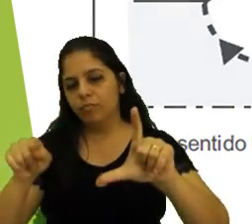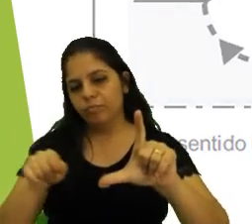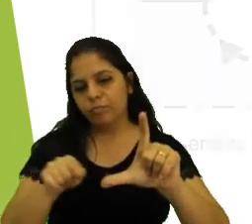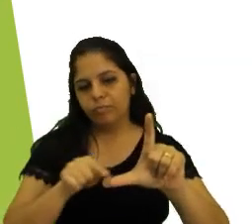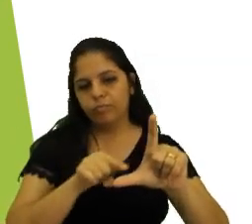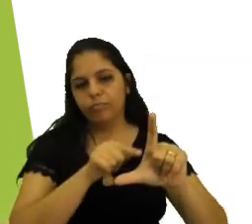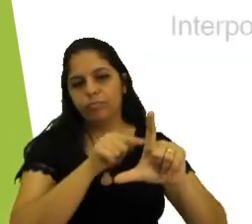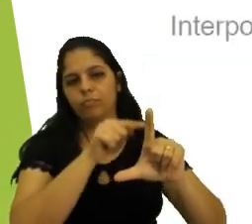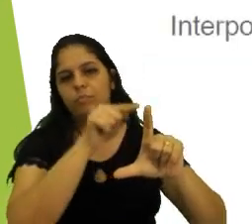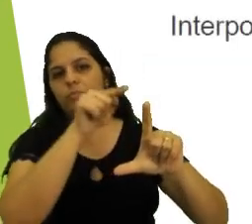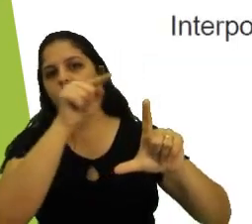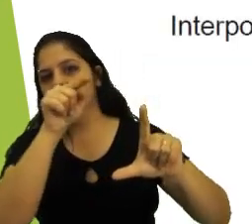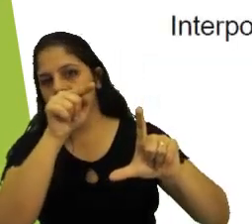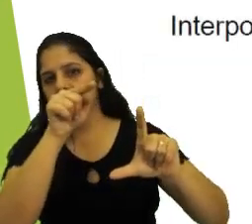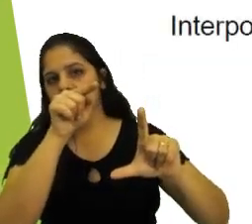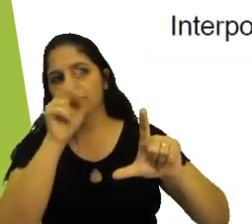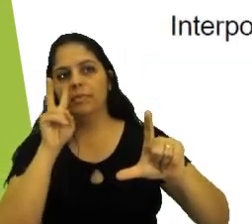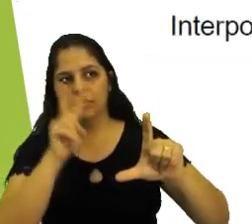Muito bem.